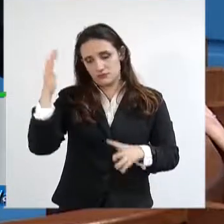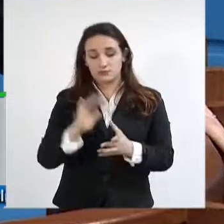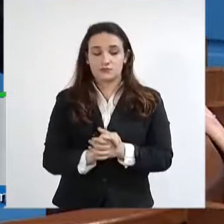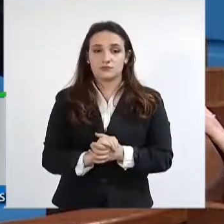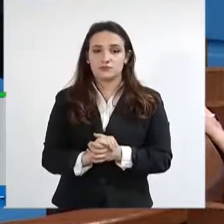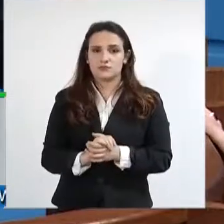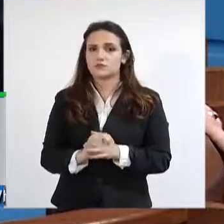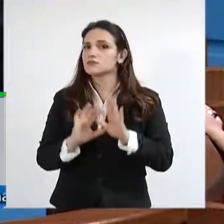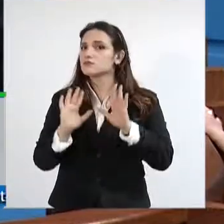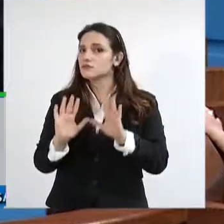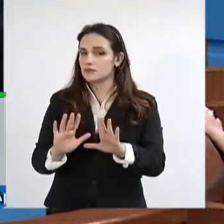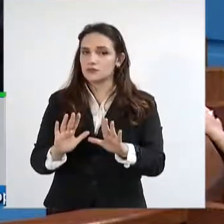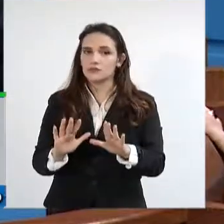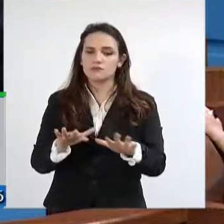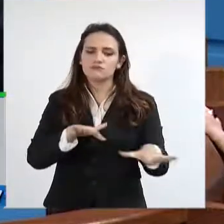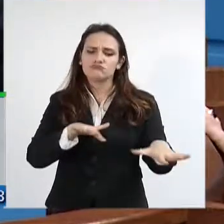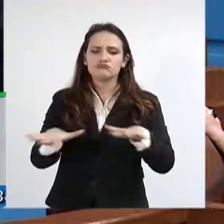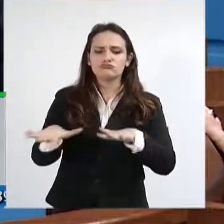Esta manifestação,